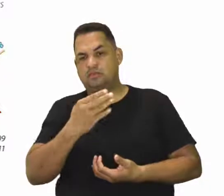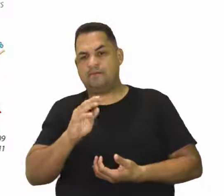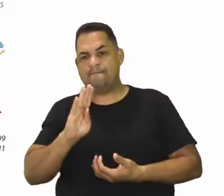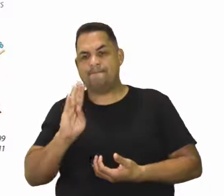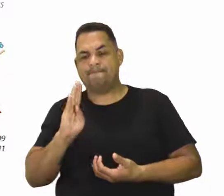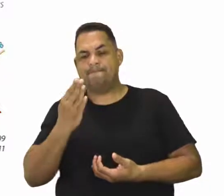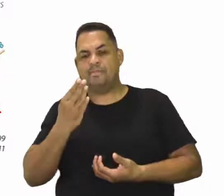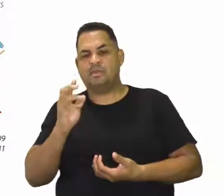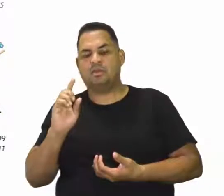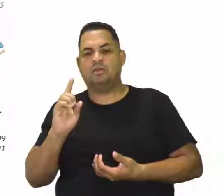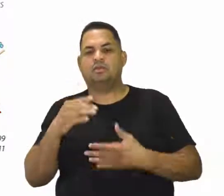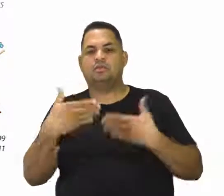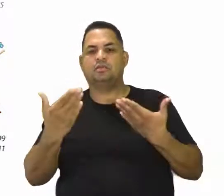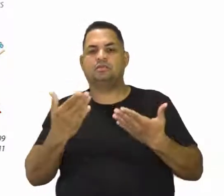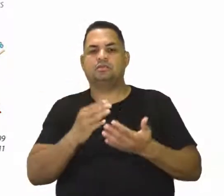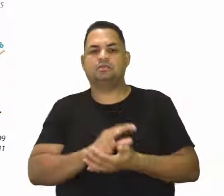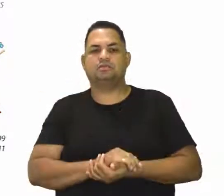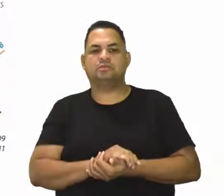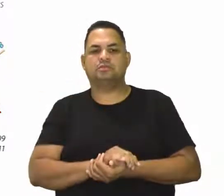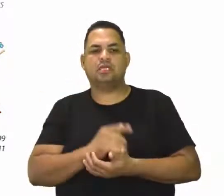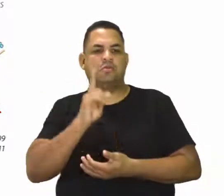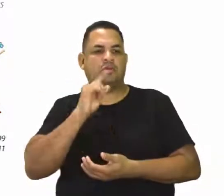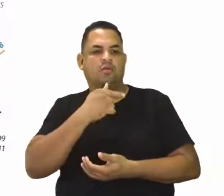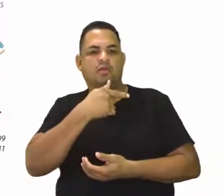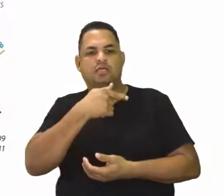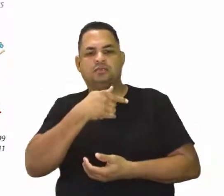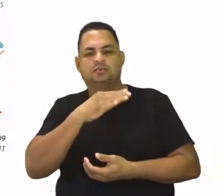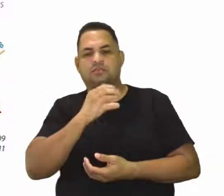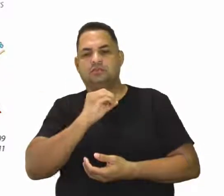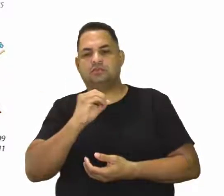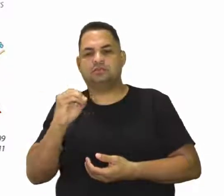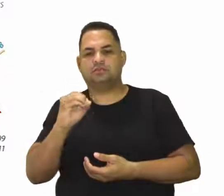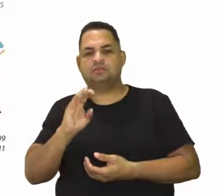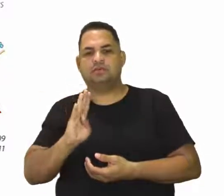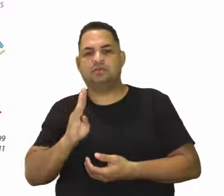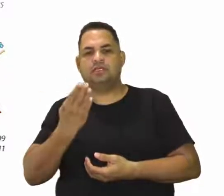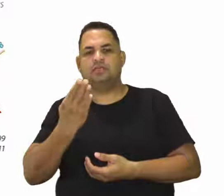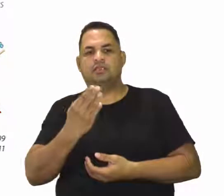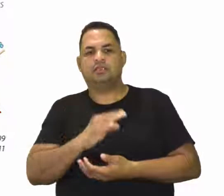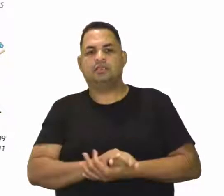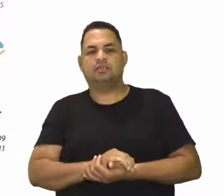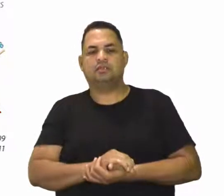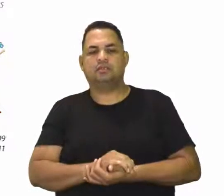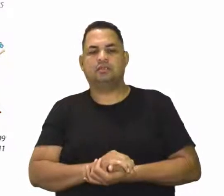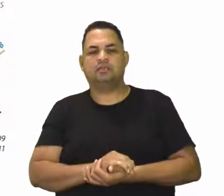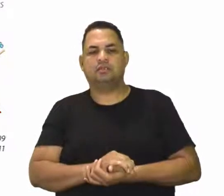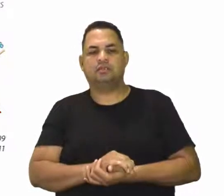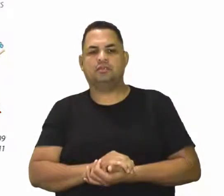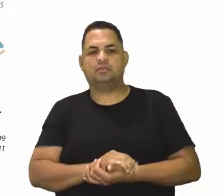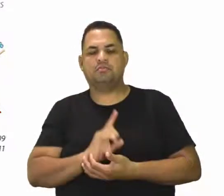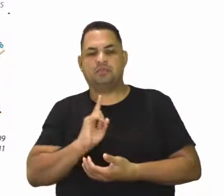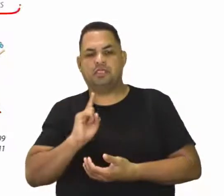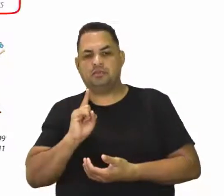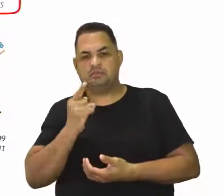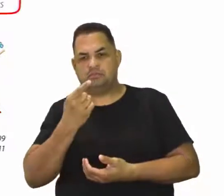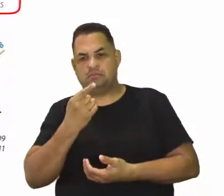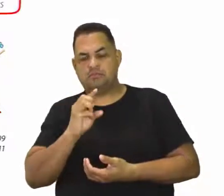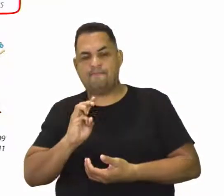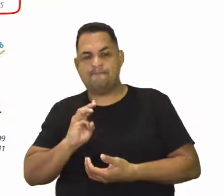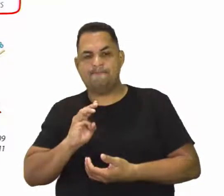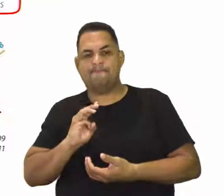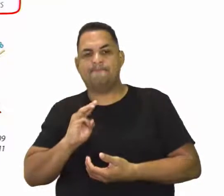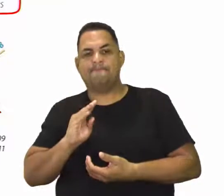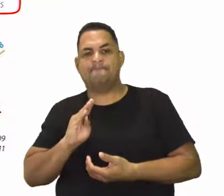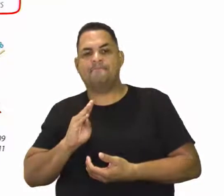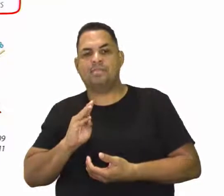enquanto os americanos quase 700 milhões ou bilhões a casa dos milhões tá aqui a